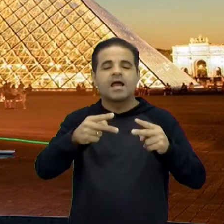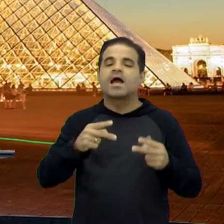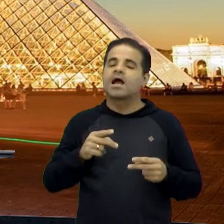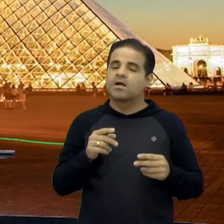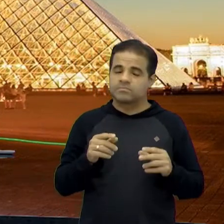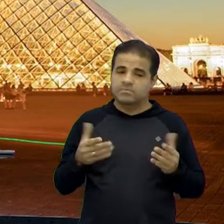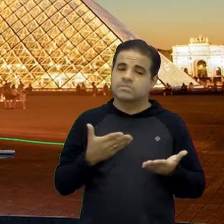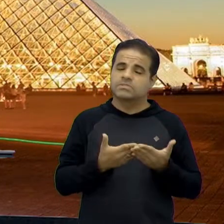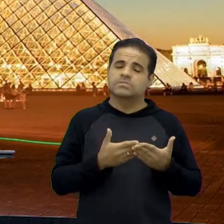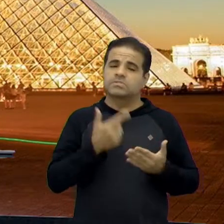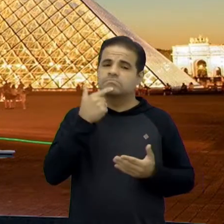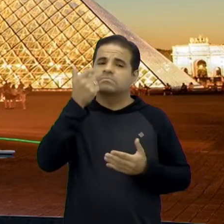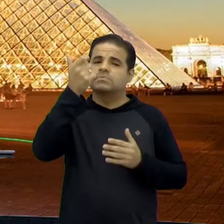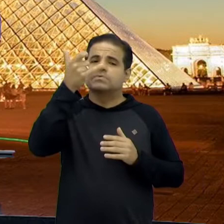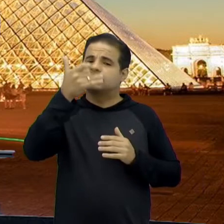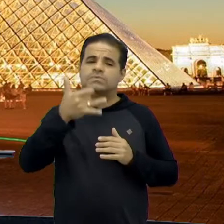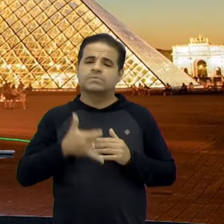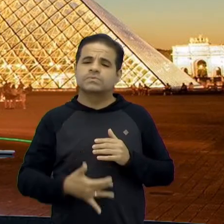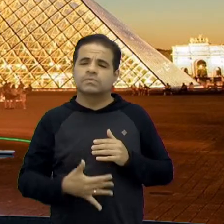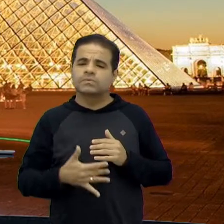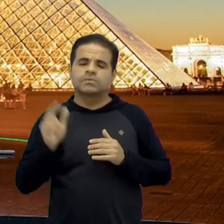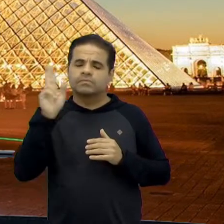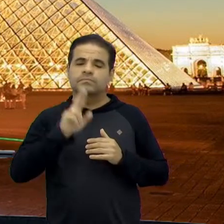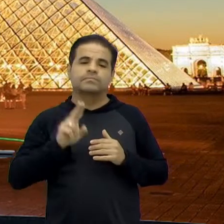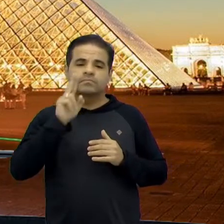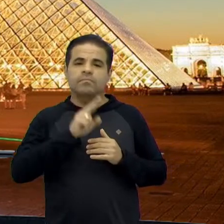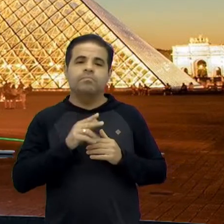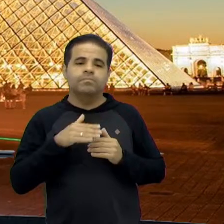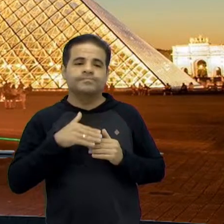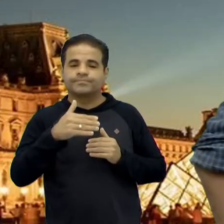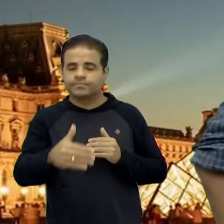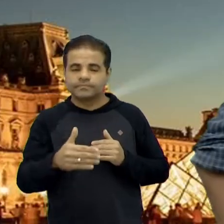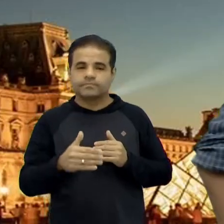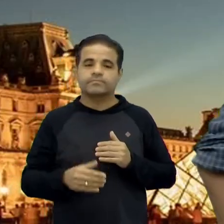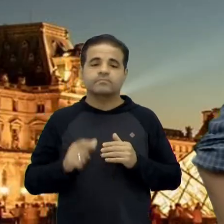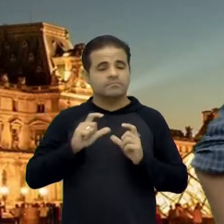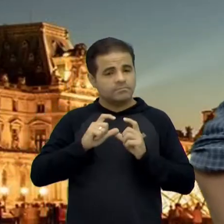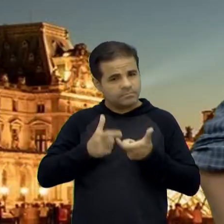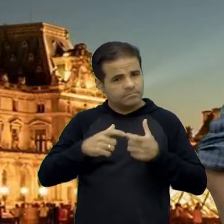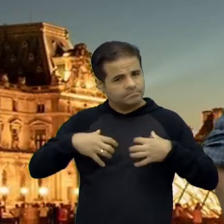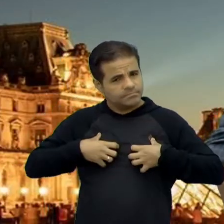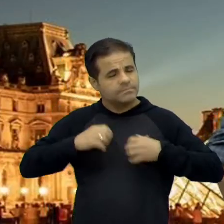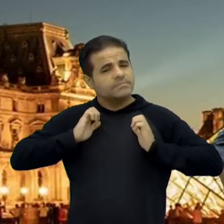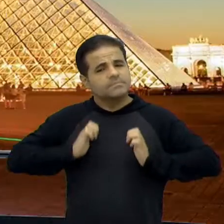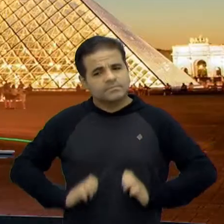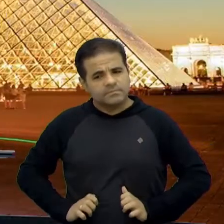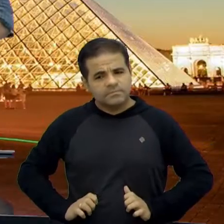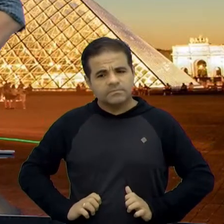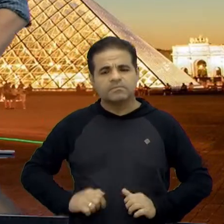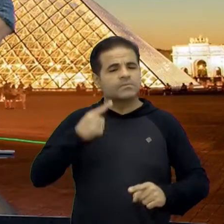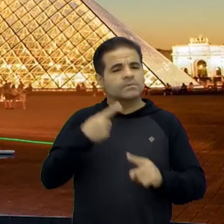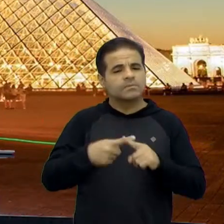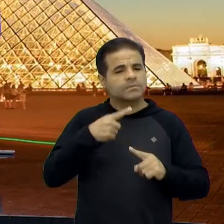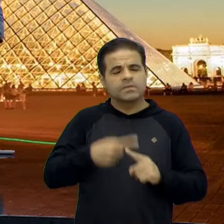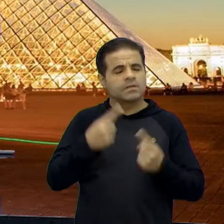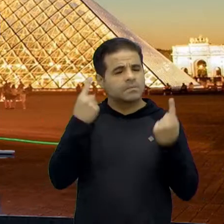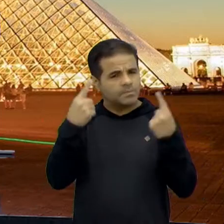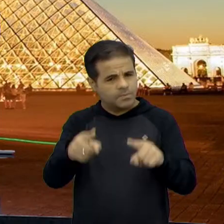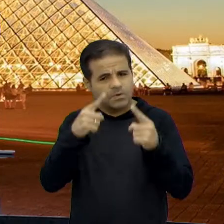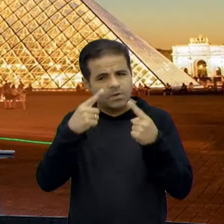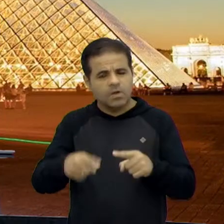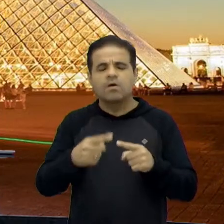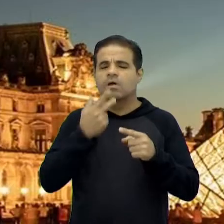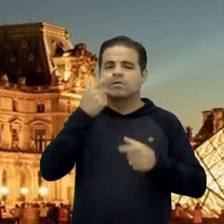também, que nós falamos um pouquinho sobre a questão do uso do meme de forma ética, né, porque o meme ele provoca, a gente fala um pouco